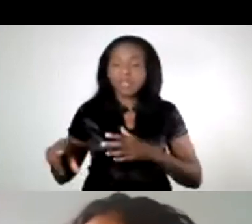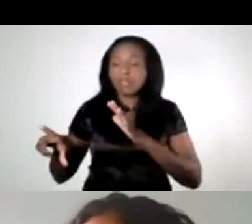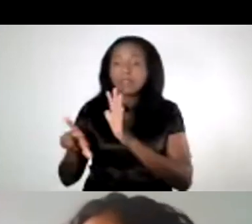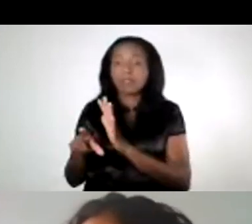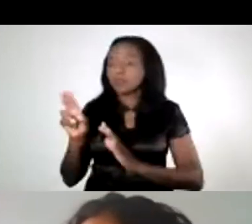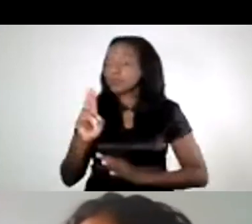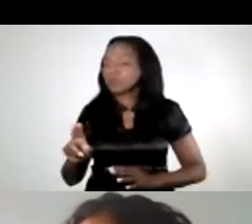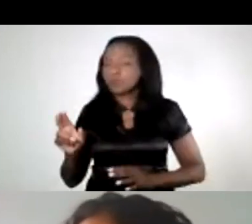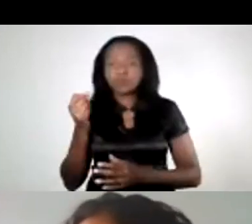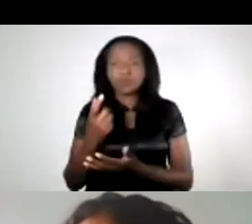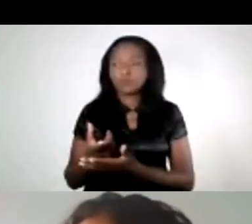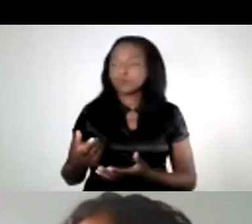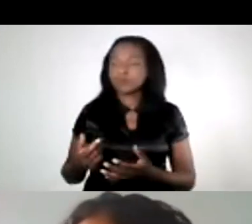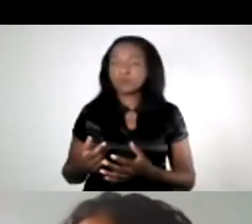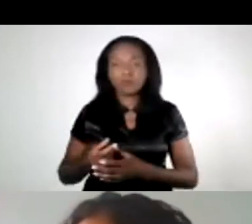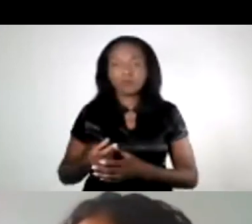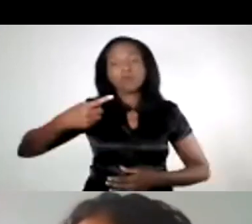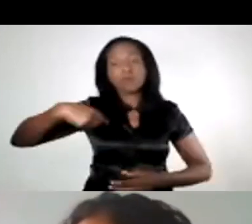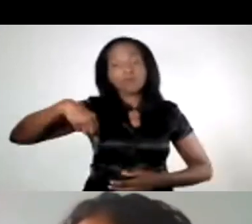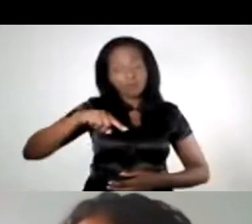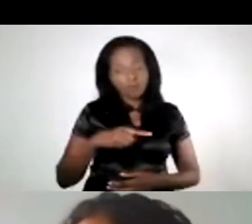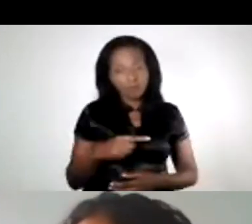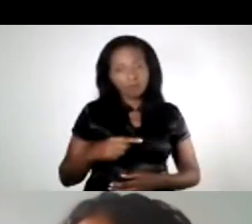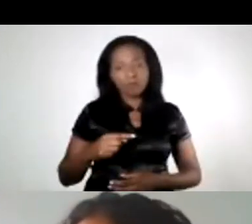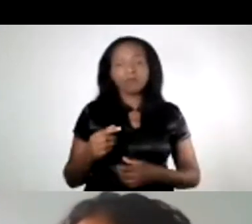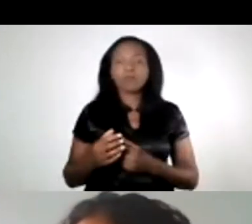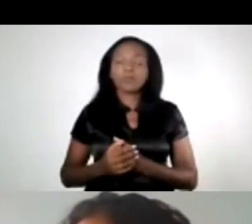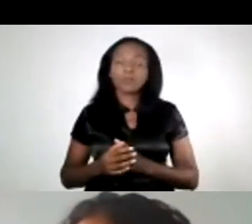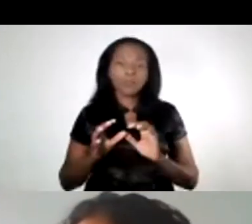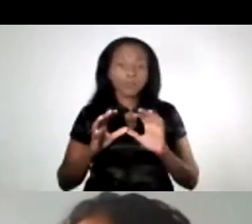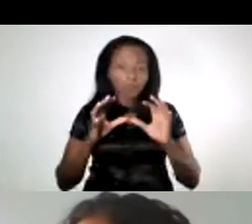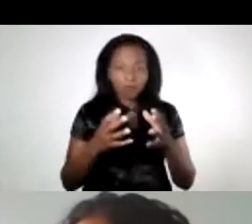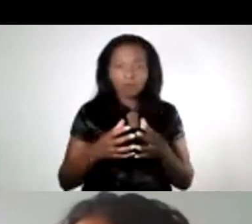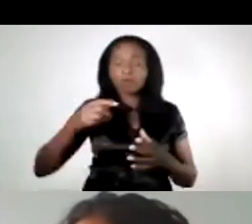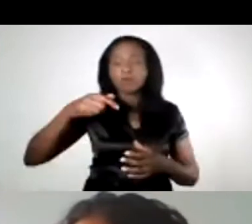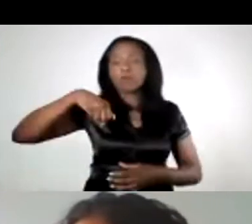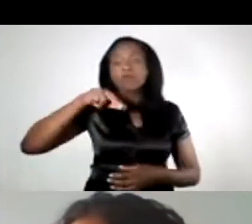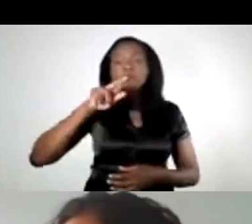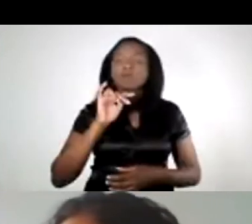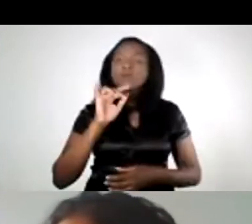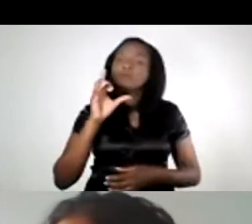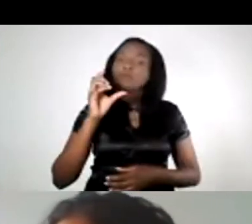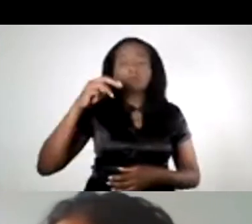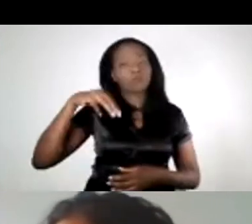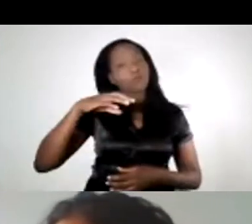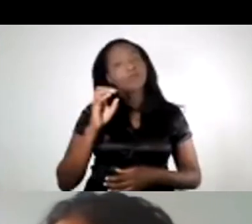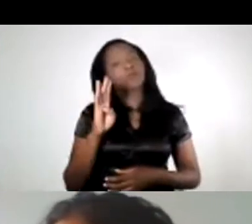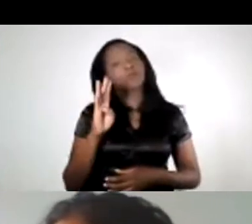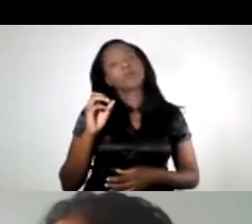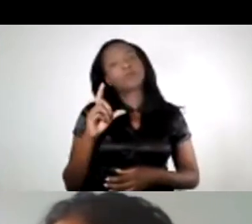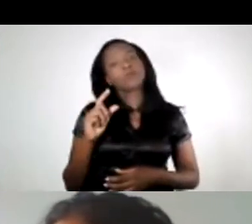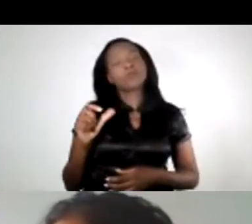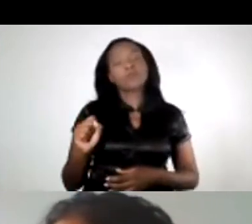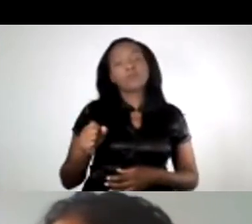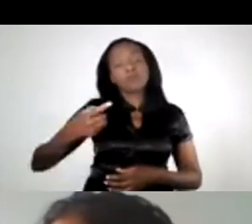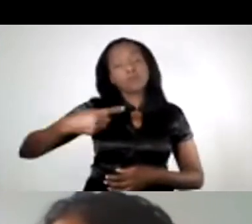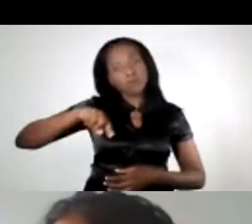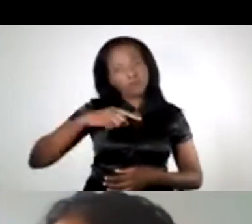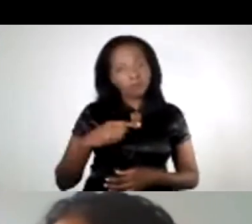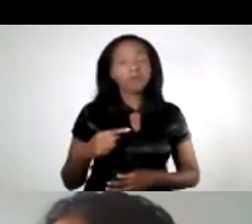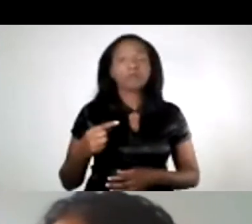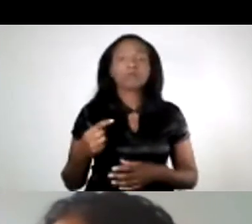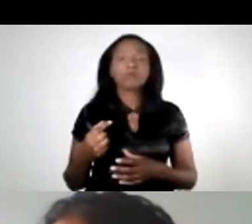consumo, né? E nós, comunidades quilombolas, né, e nós que vivenciamos